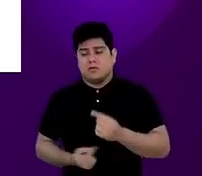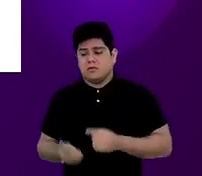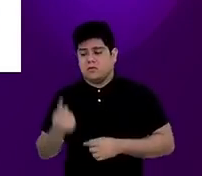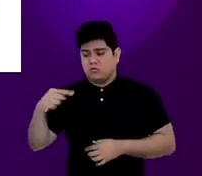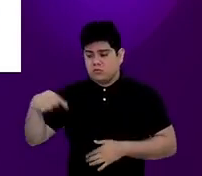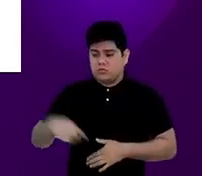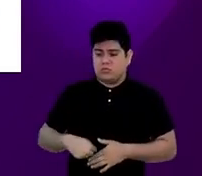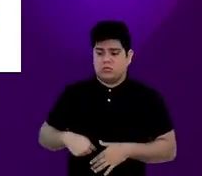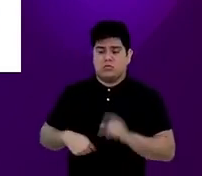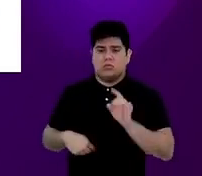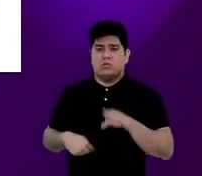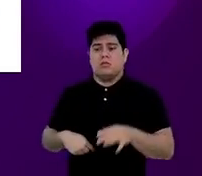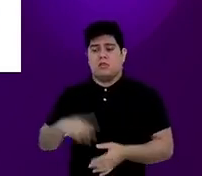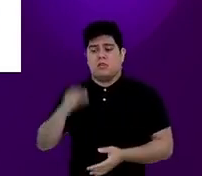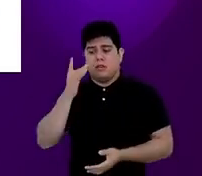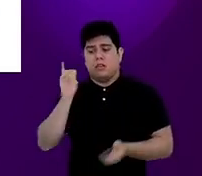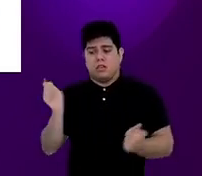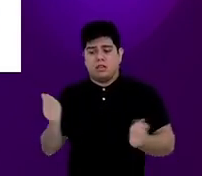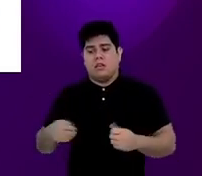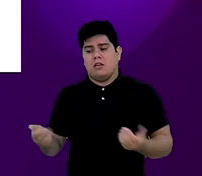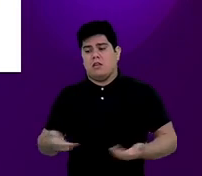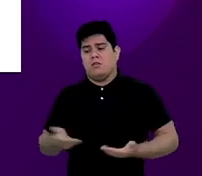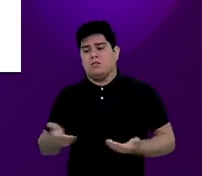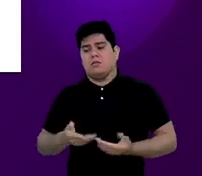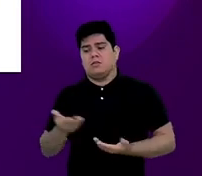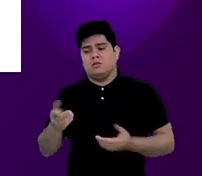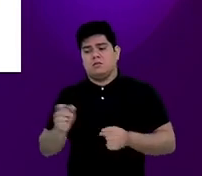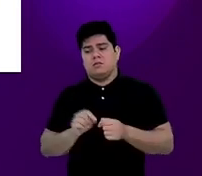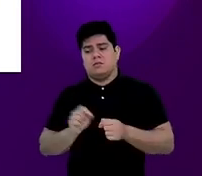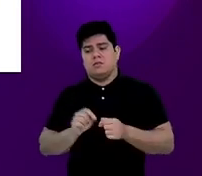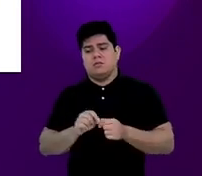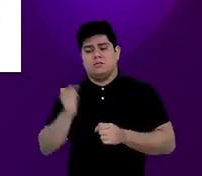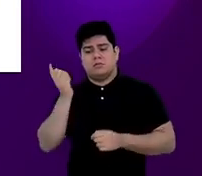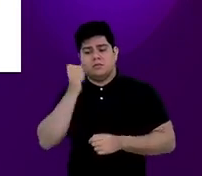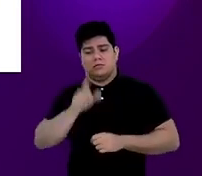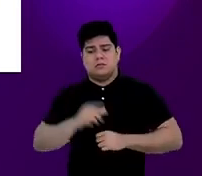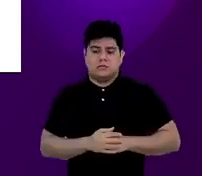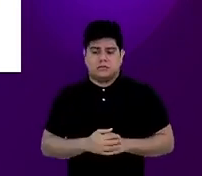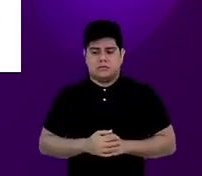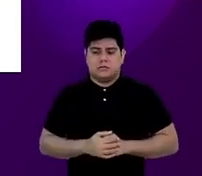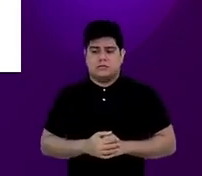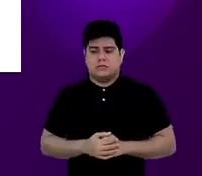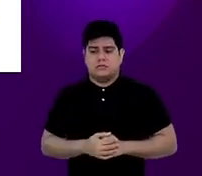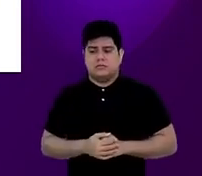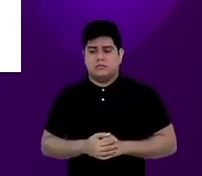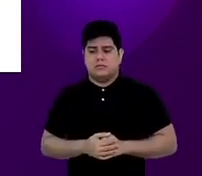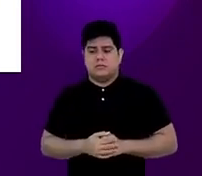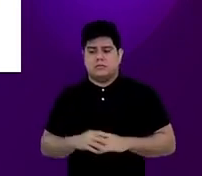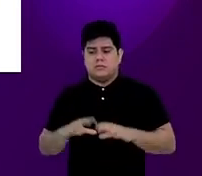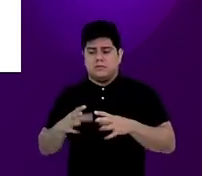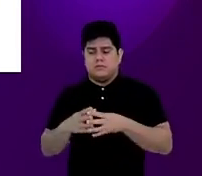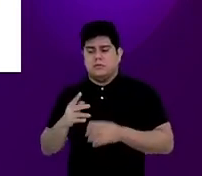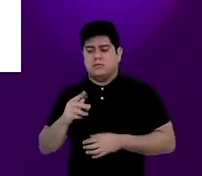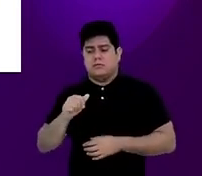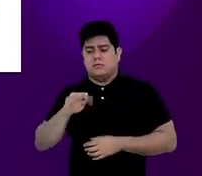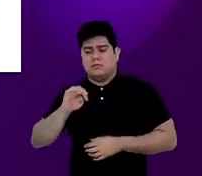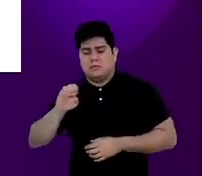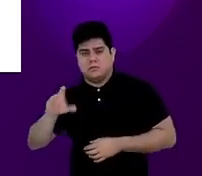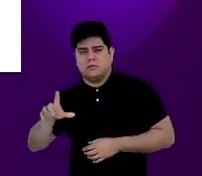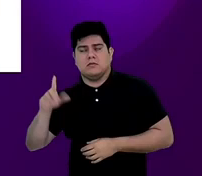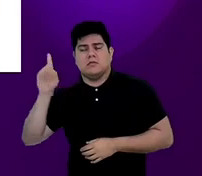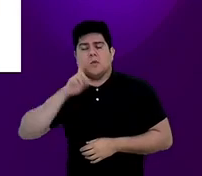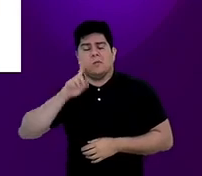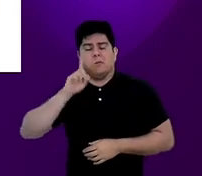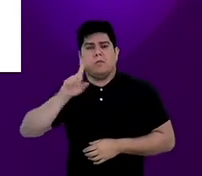uma realidade hoje, e isso tem sido feito. O grupo do Patel tem feito isso para prostatectomia lá nos Estados